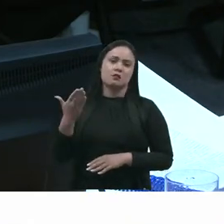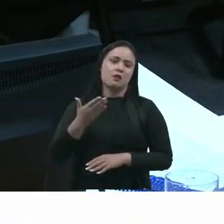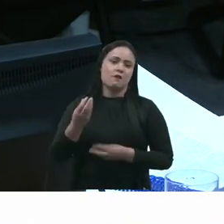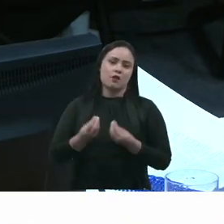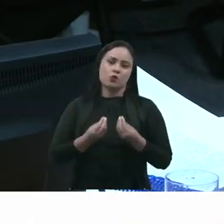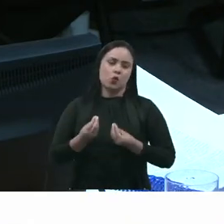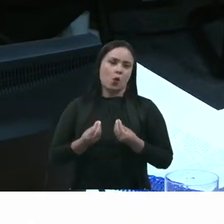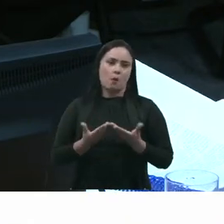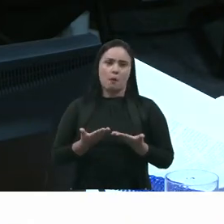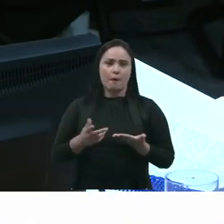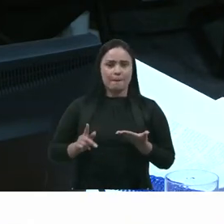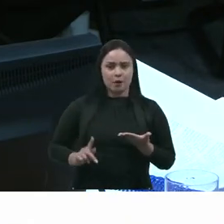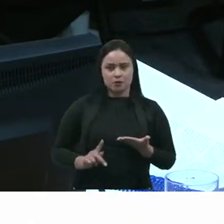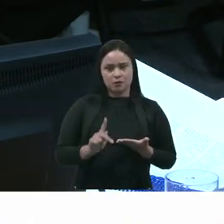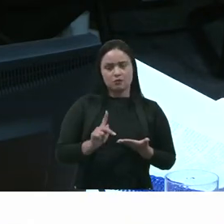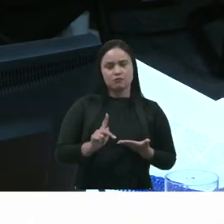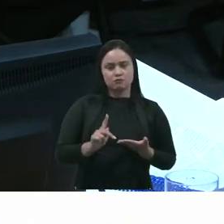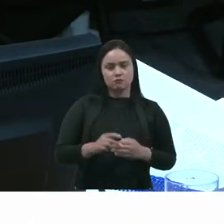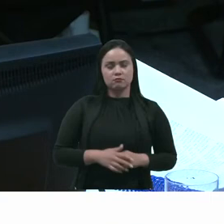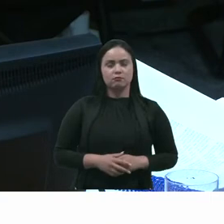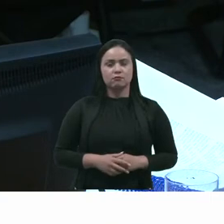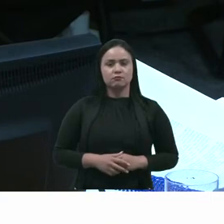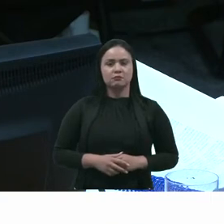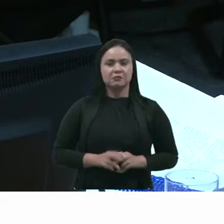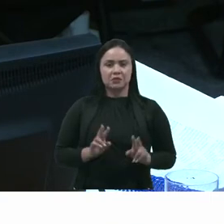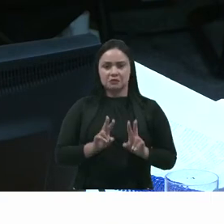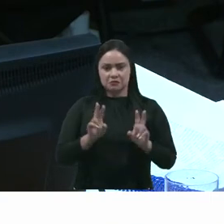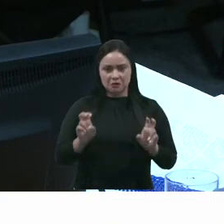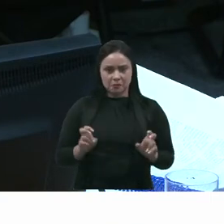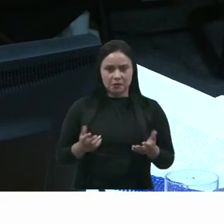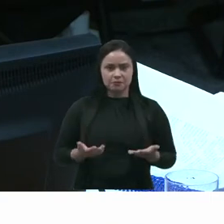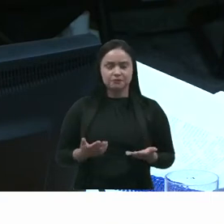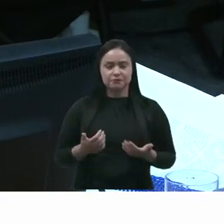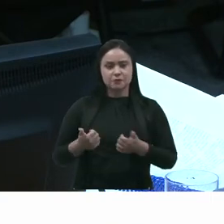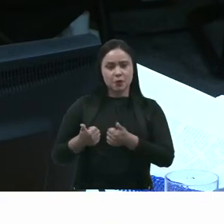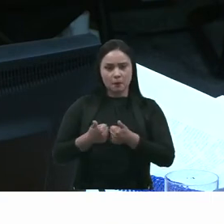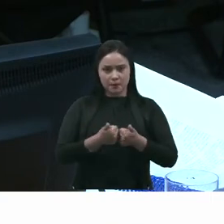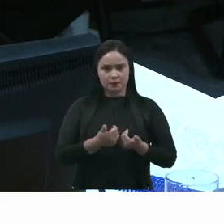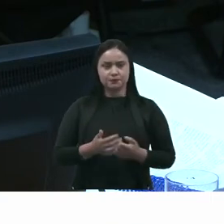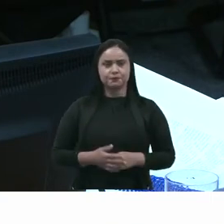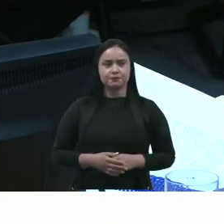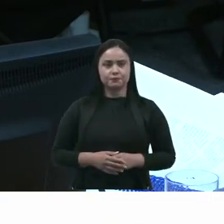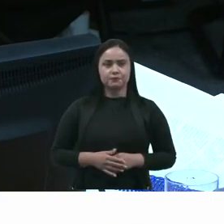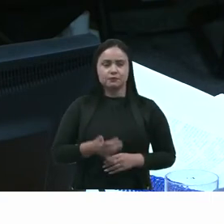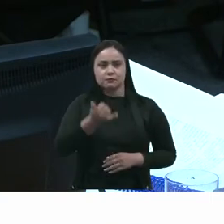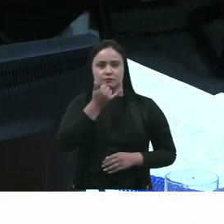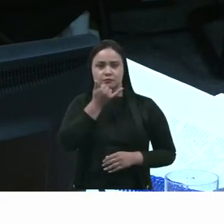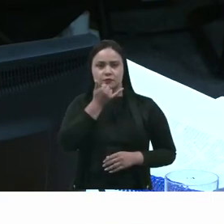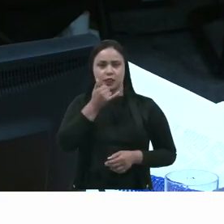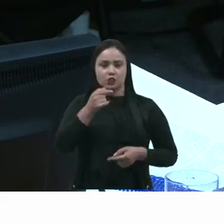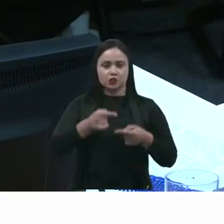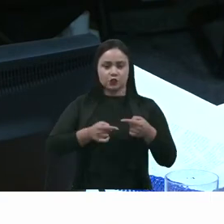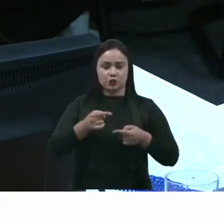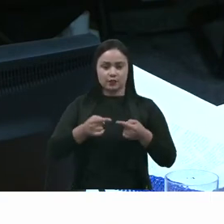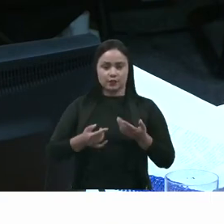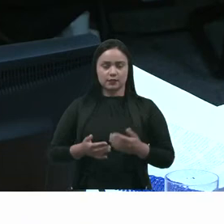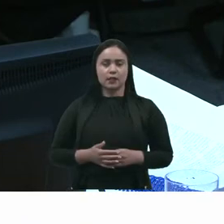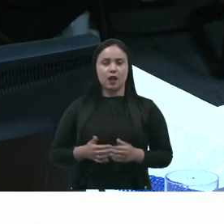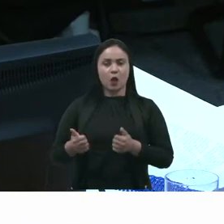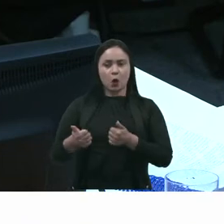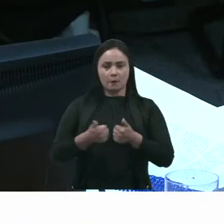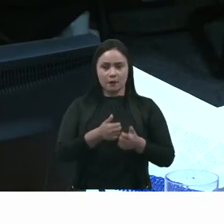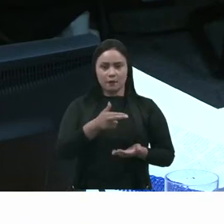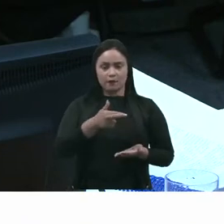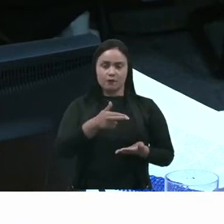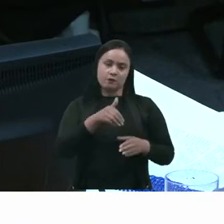como prosseguir nessa questão. Eu acompanho, com a devida vênia da divergência, eu acompanho o